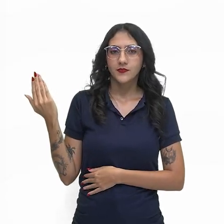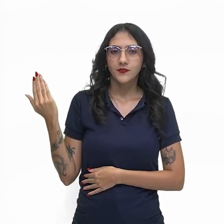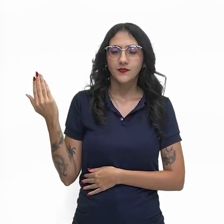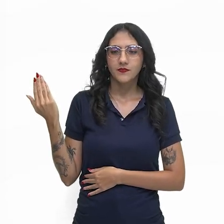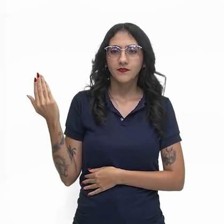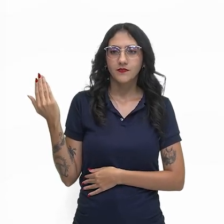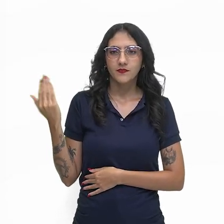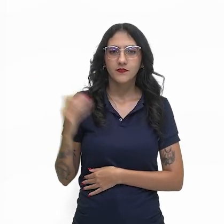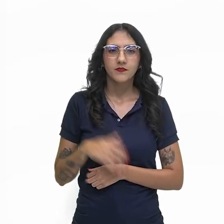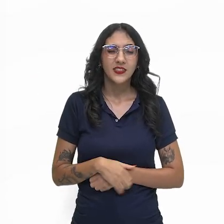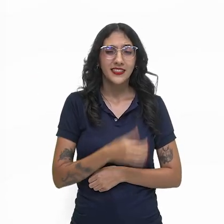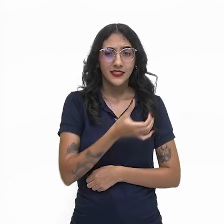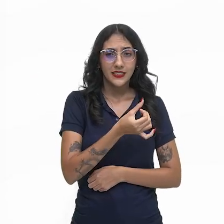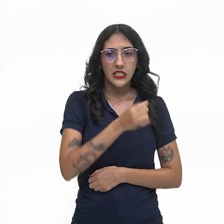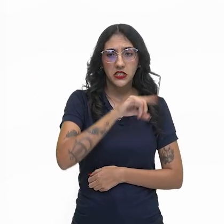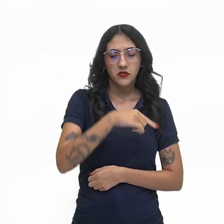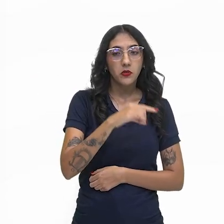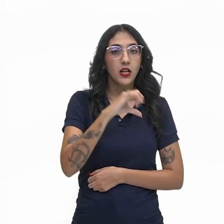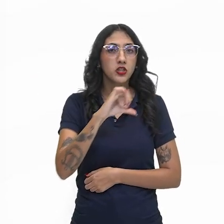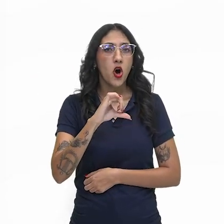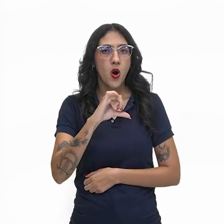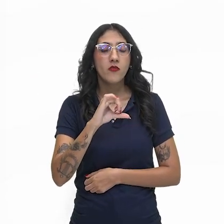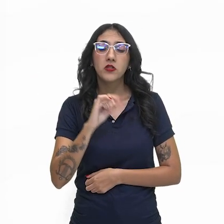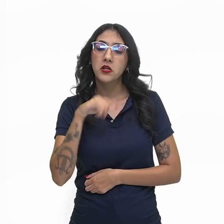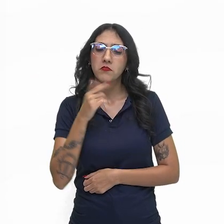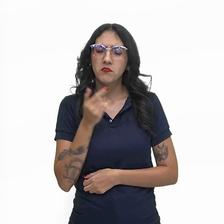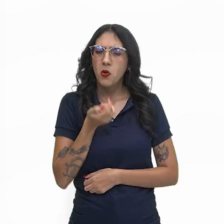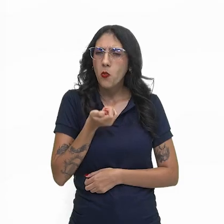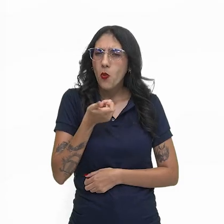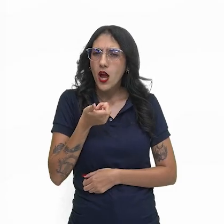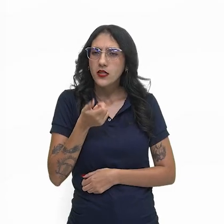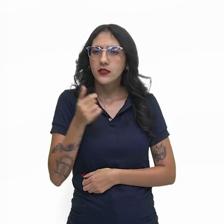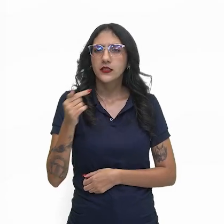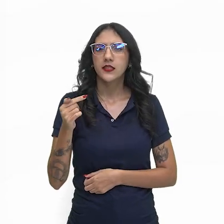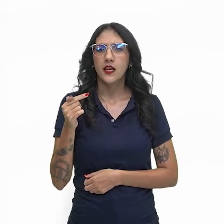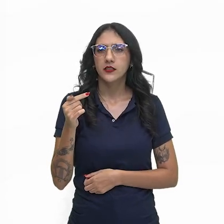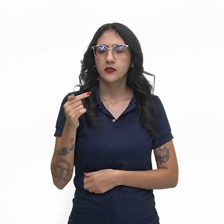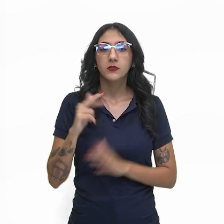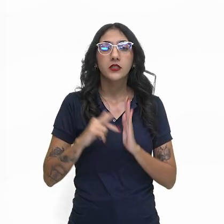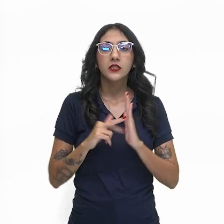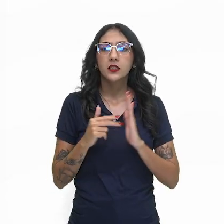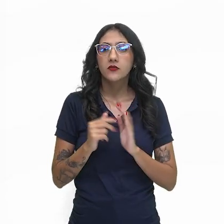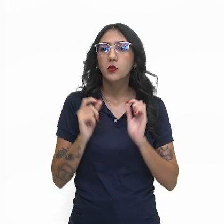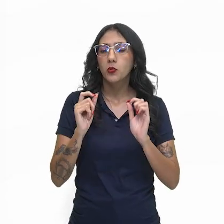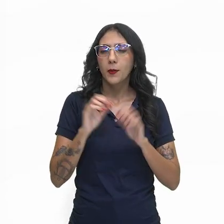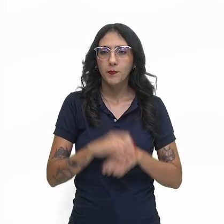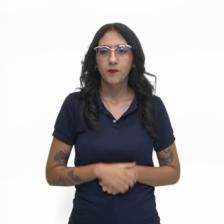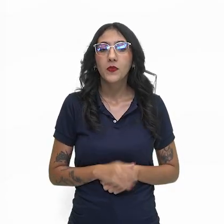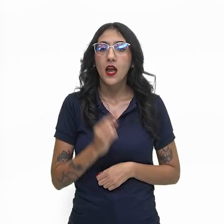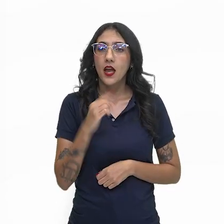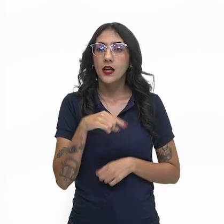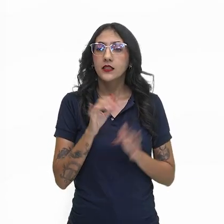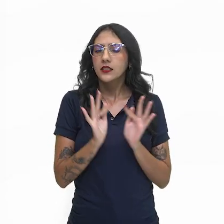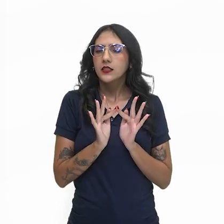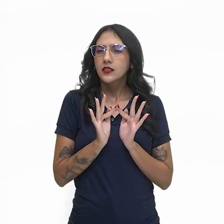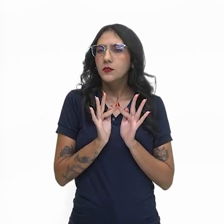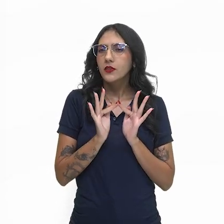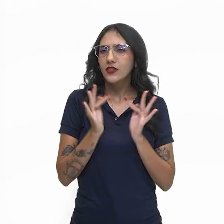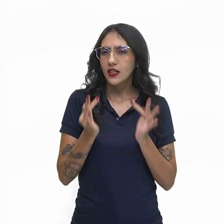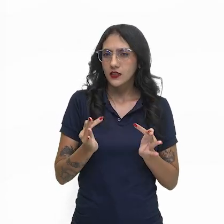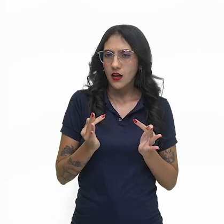6,9 é aproximadamente 7. O que isto representa? O arredondamento para